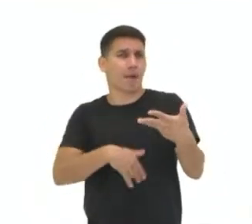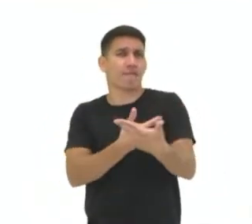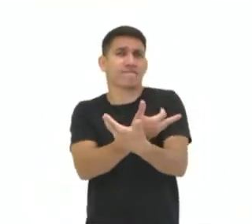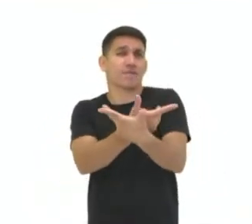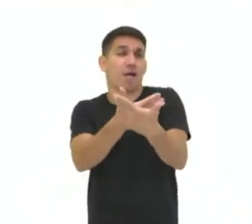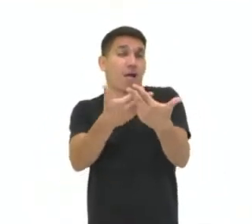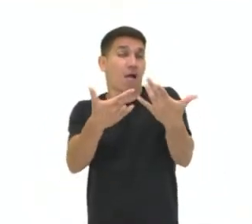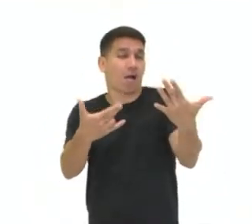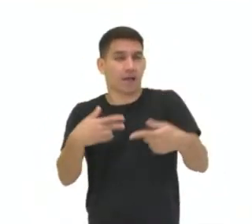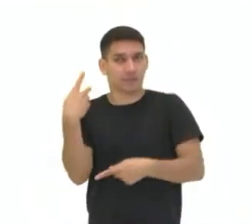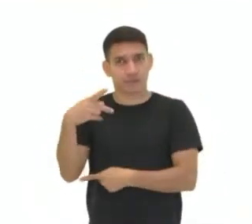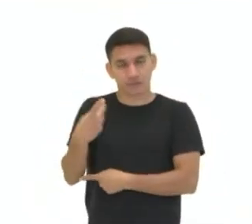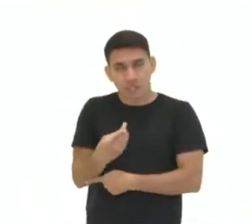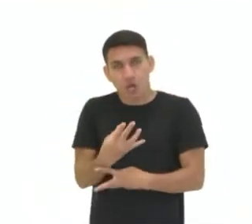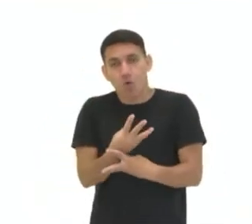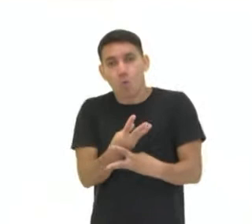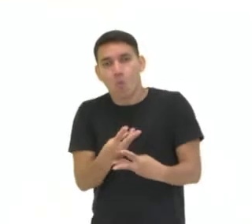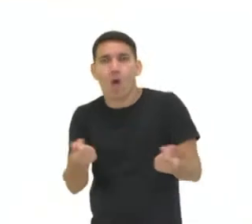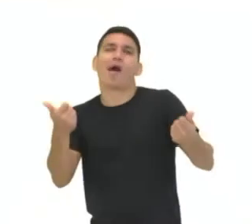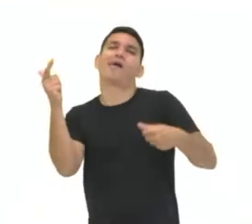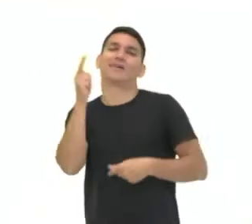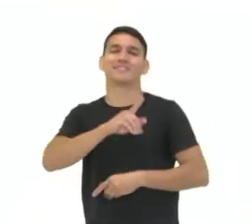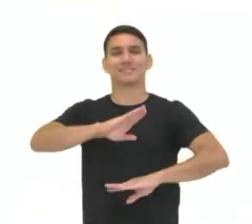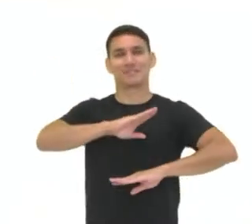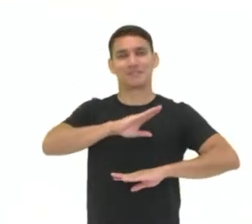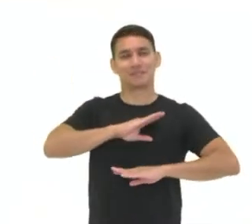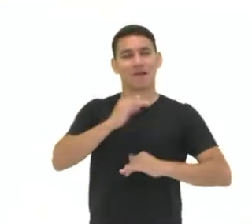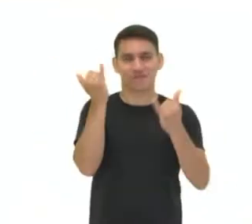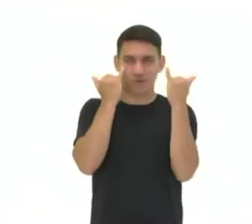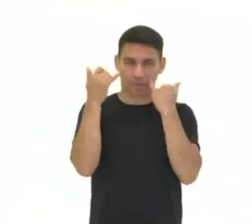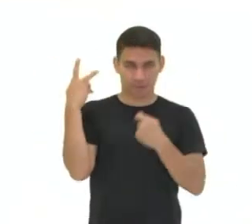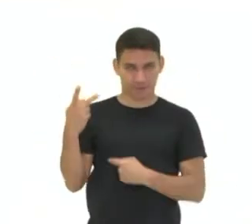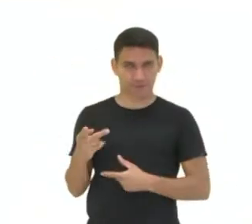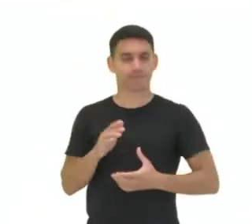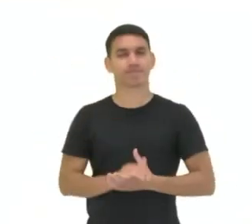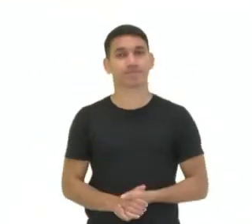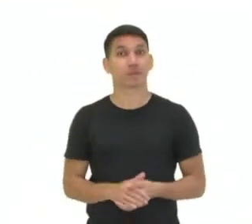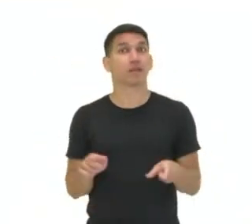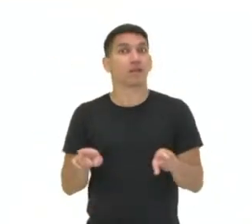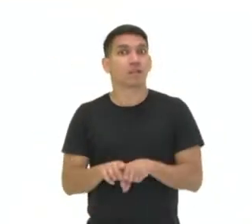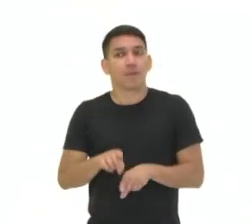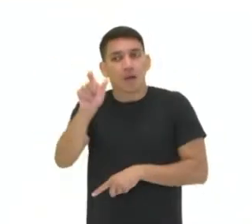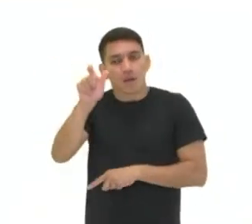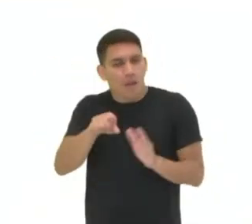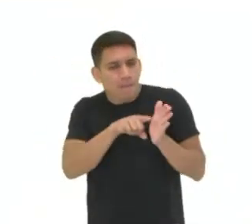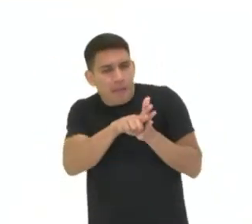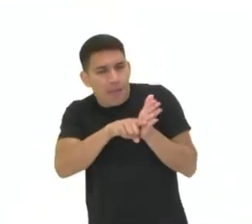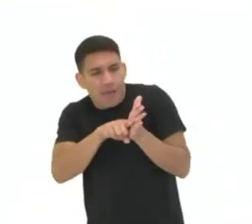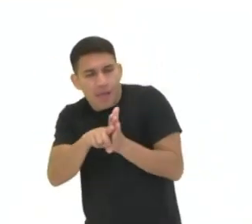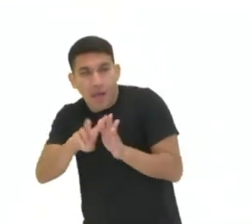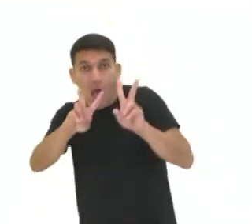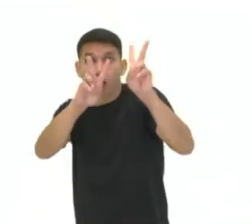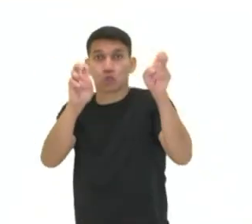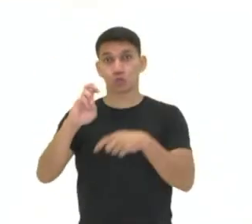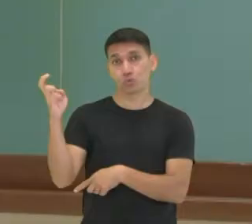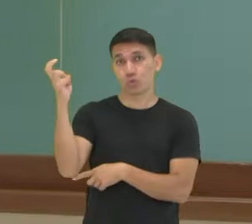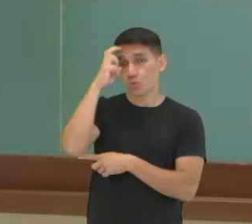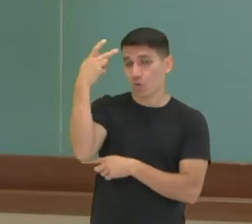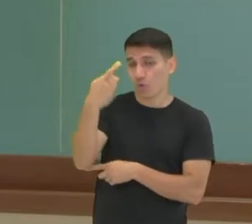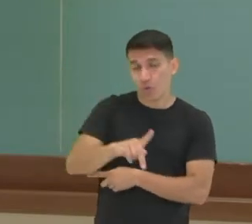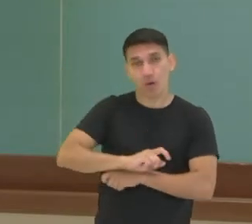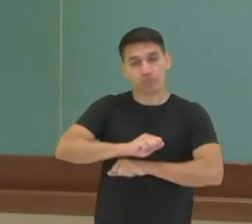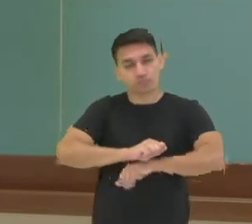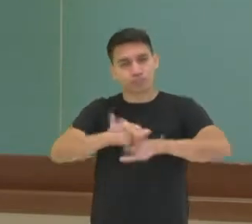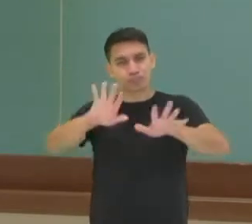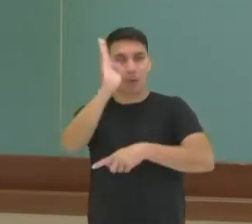quantidade, uma infinidade muito grande de situações, de informações. Além de um grande pesquisador, né, da cultura popular brasileira.